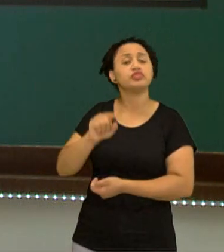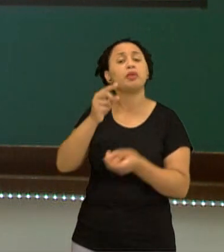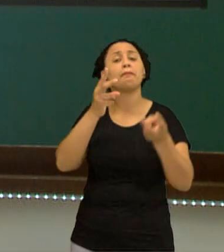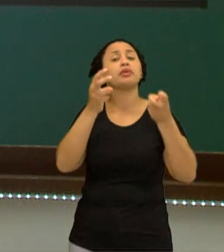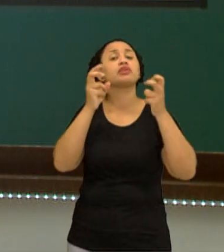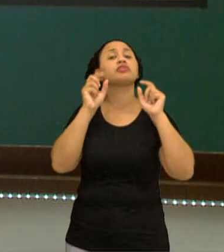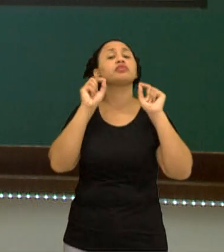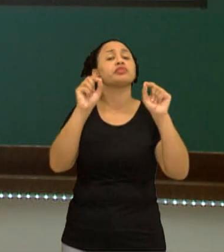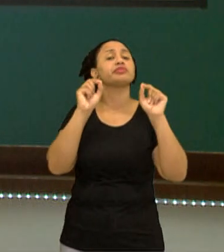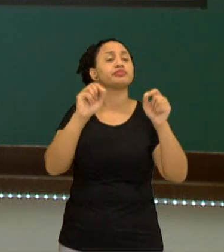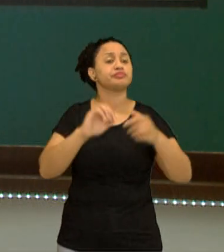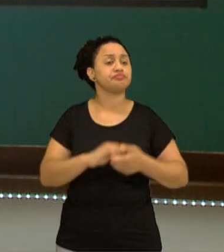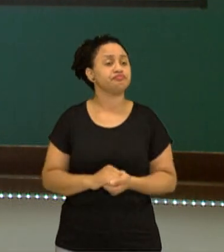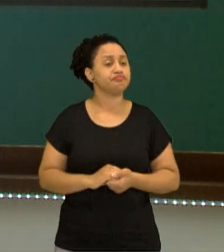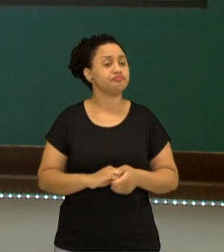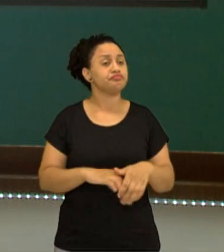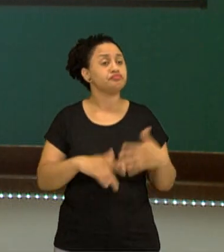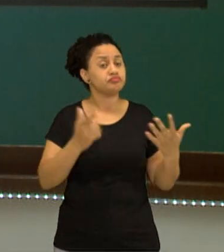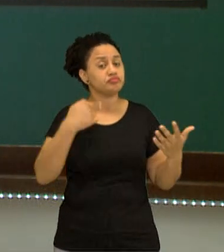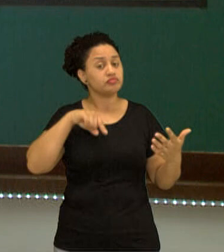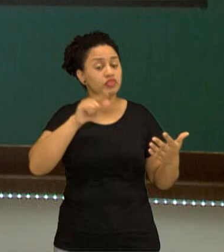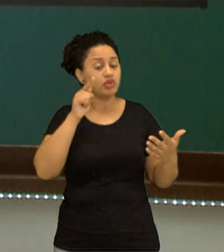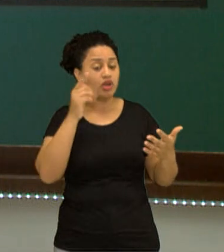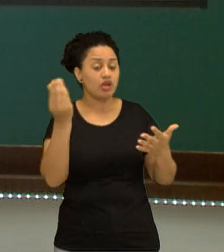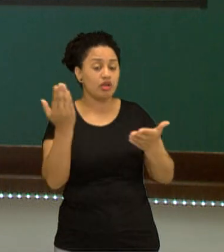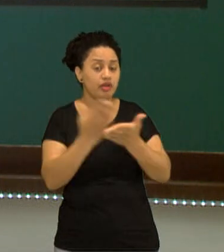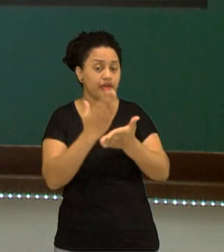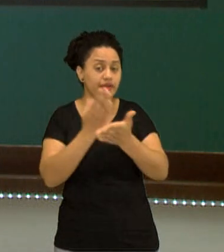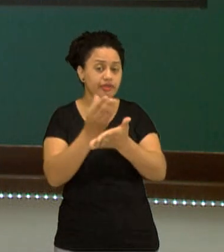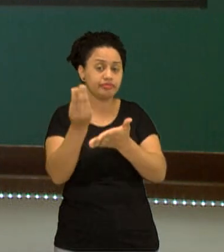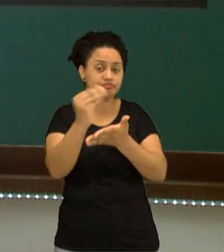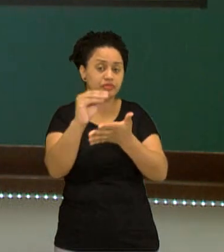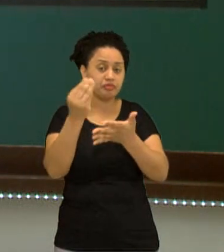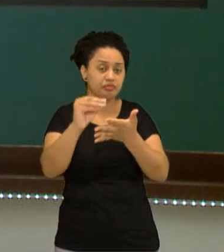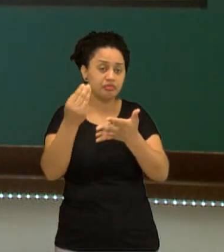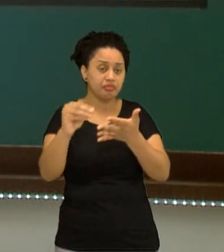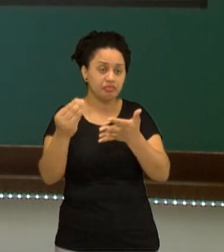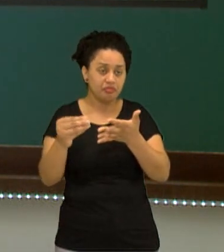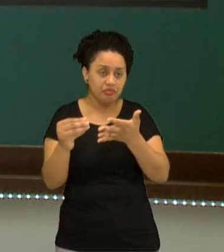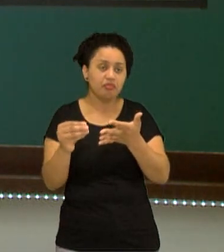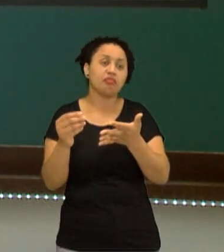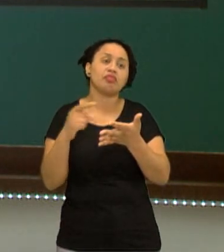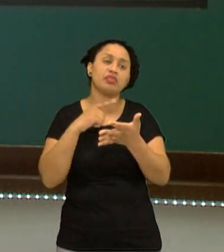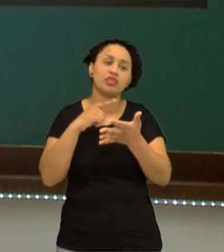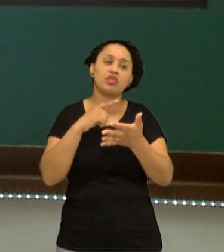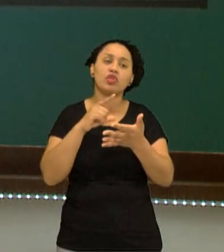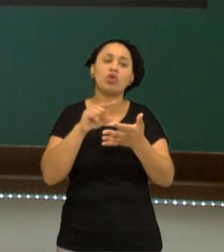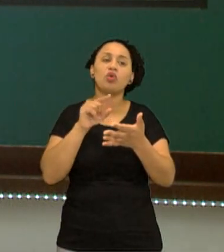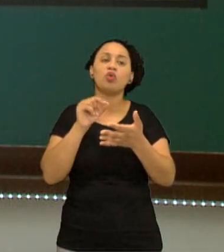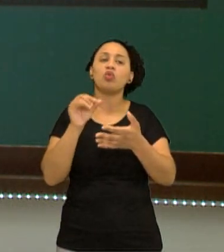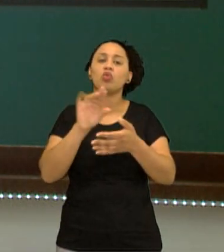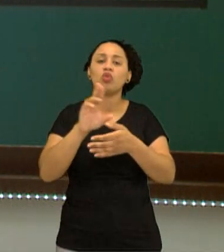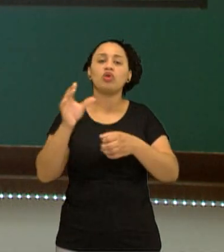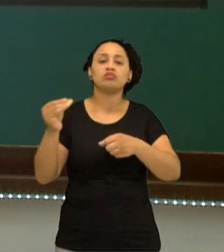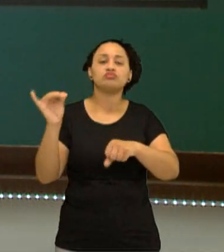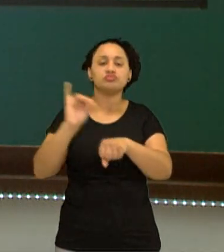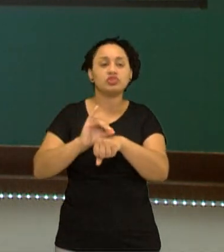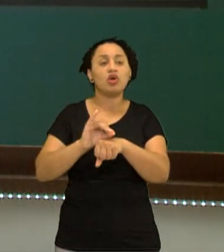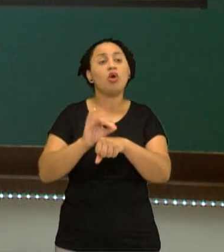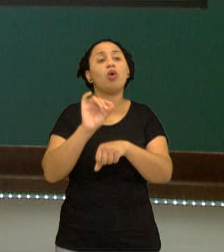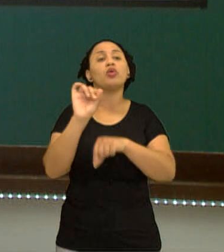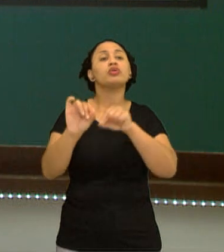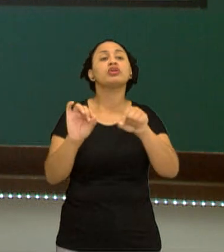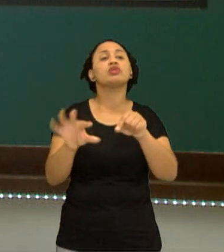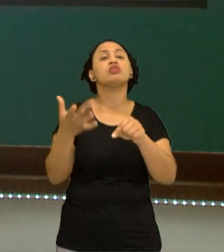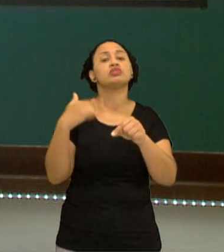perceber? Será que vocês conseguem, no caderno de vocês, fazer uma listinha com os objetos ou a situação